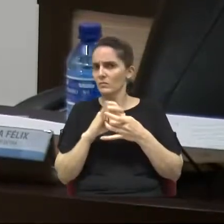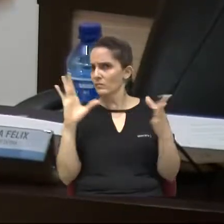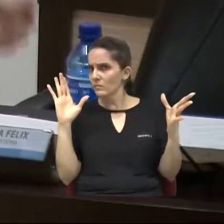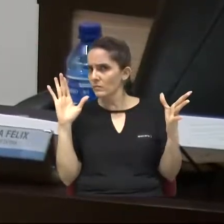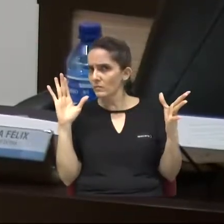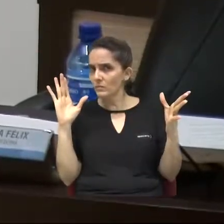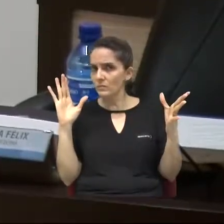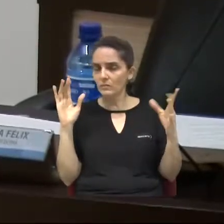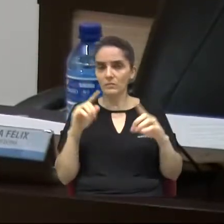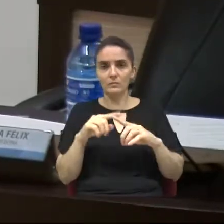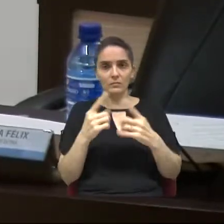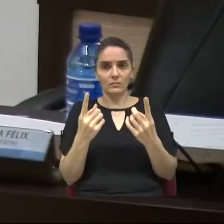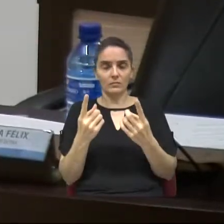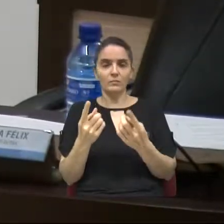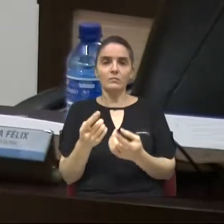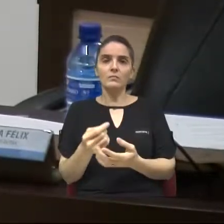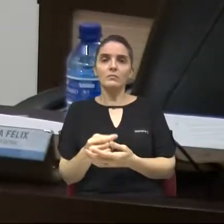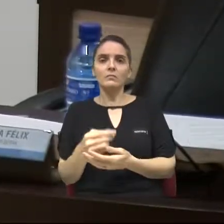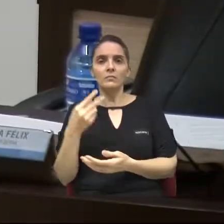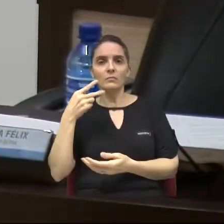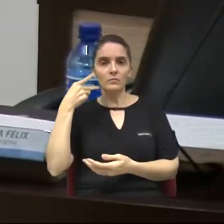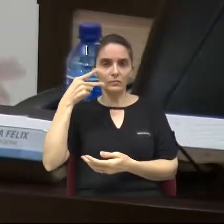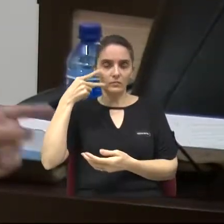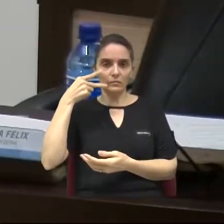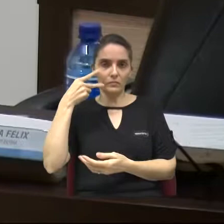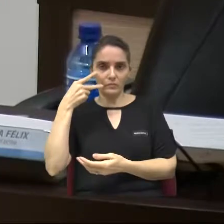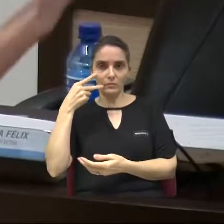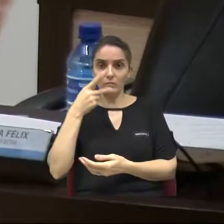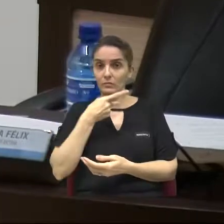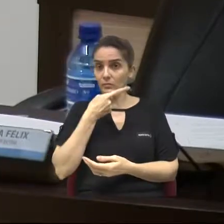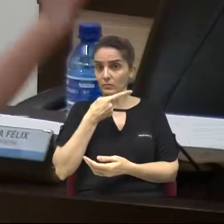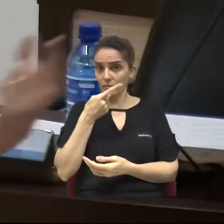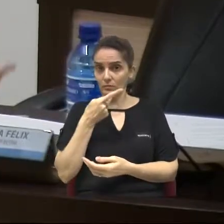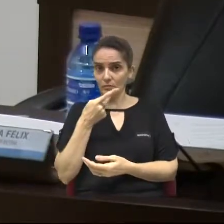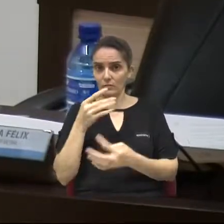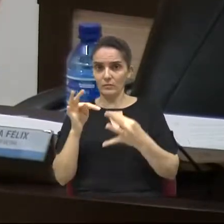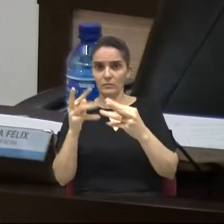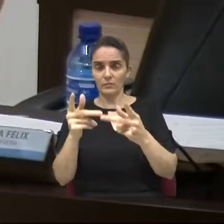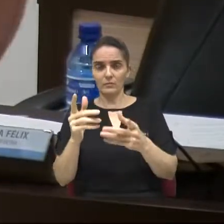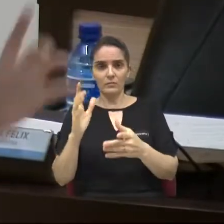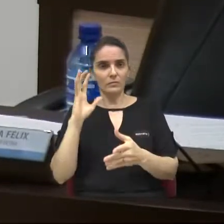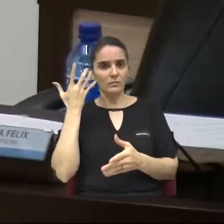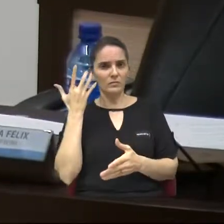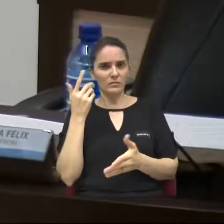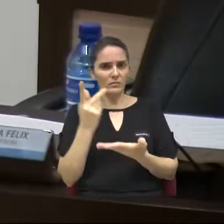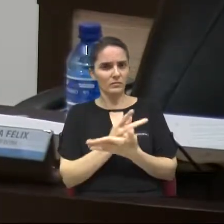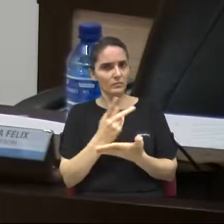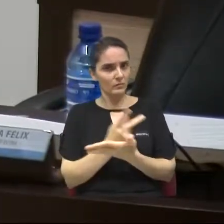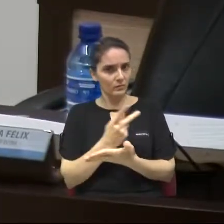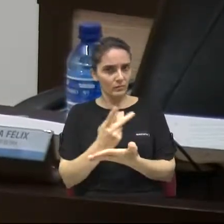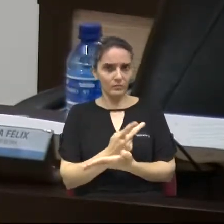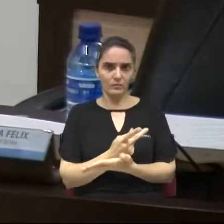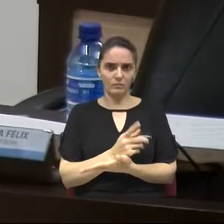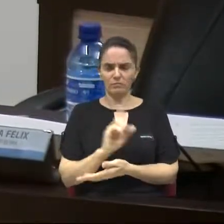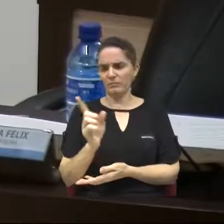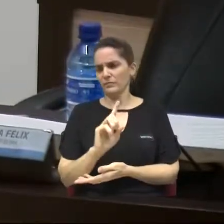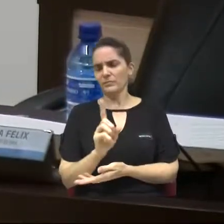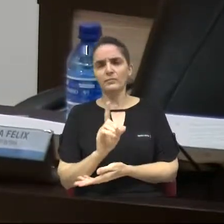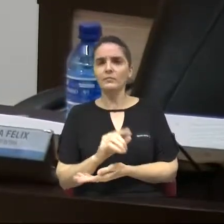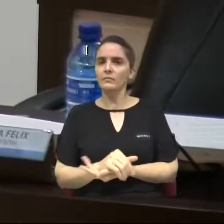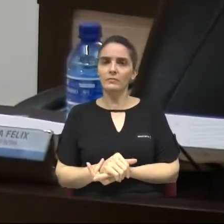a partir do momento que um vereador coloca que a tramitação é irregular nessa casa legislativa, não.